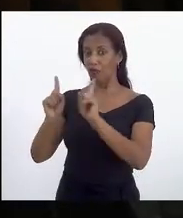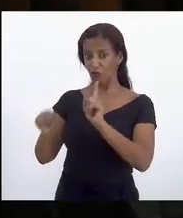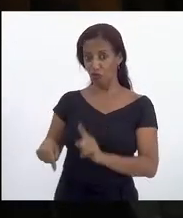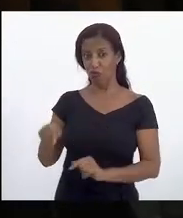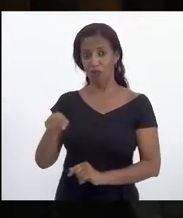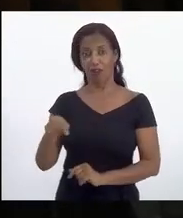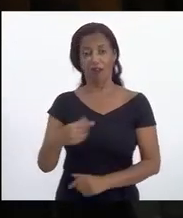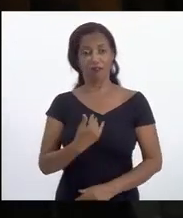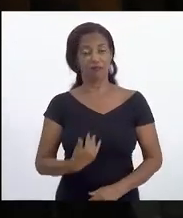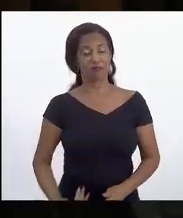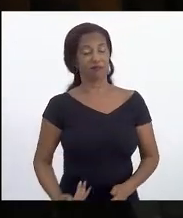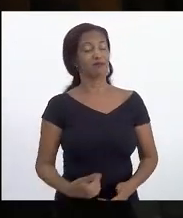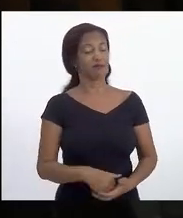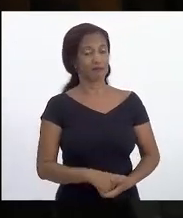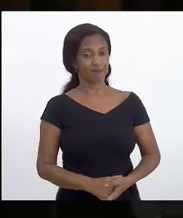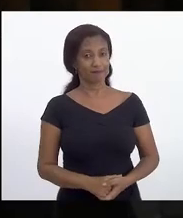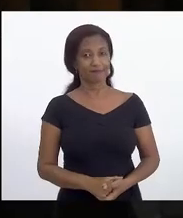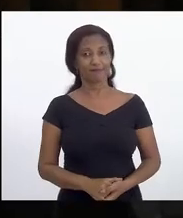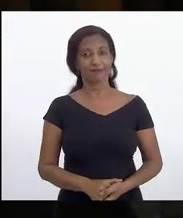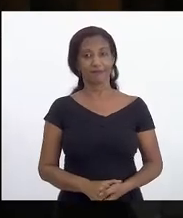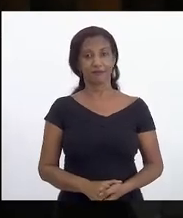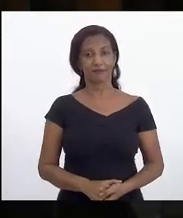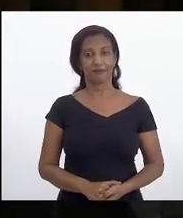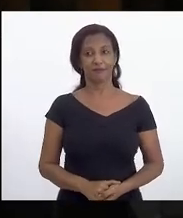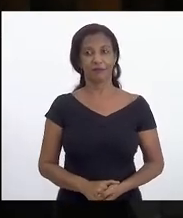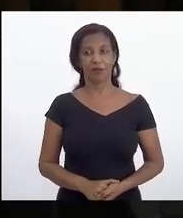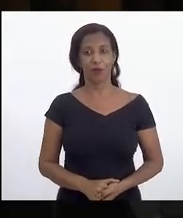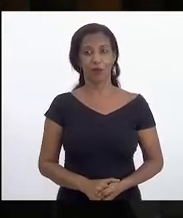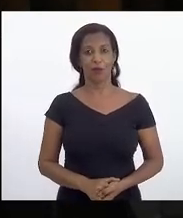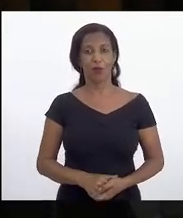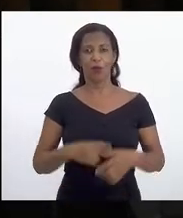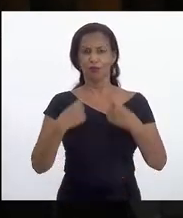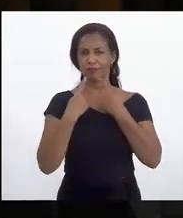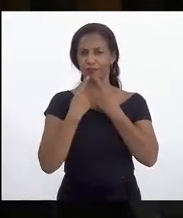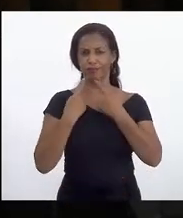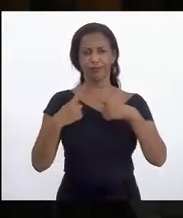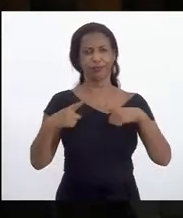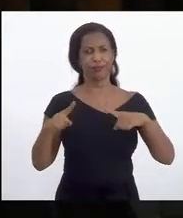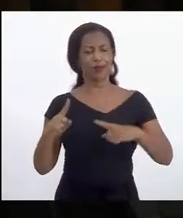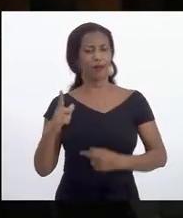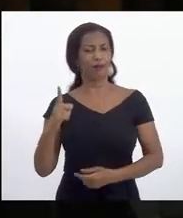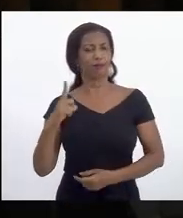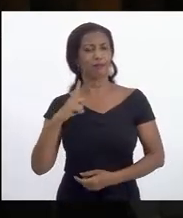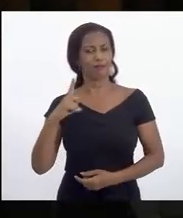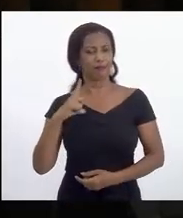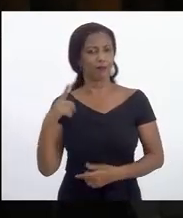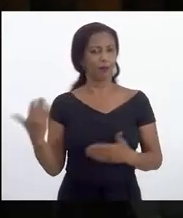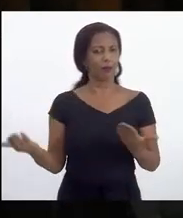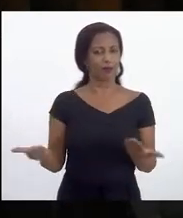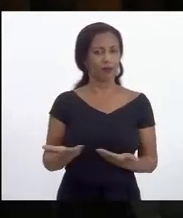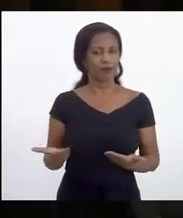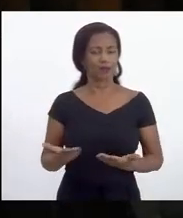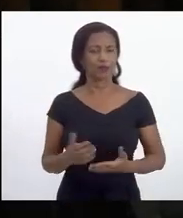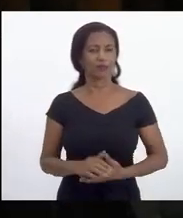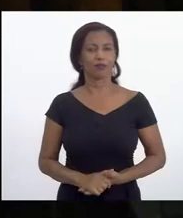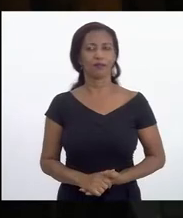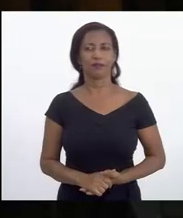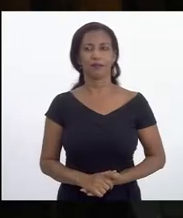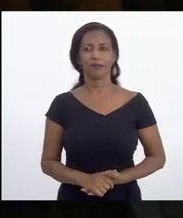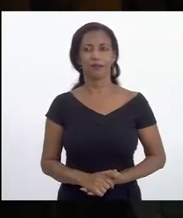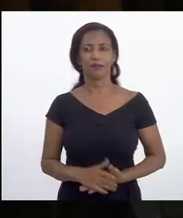públicos os discursos existentes hoje